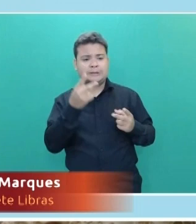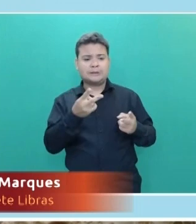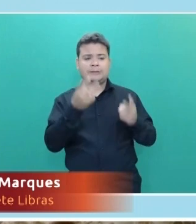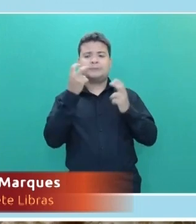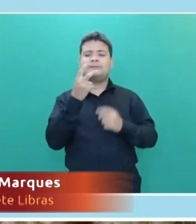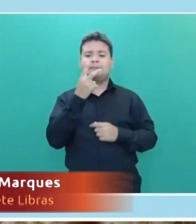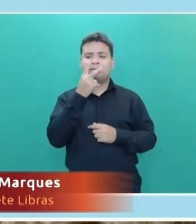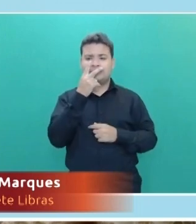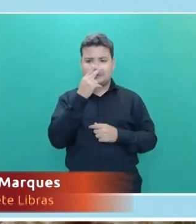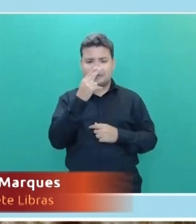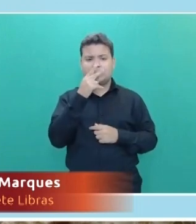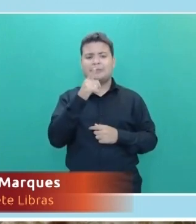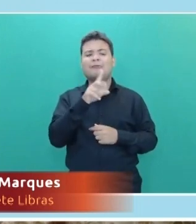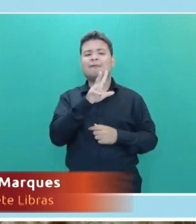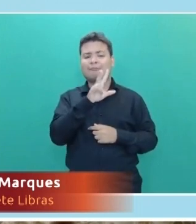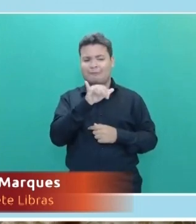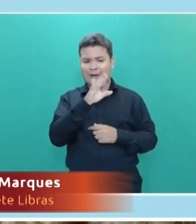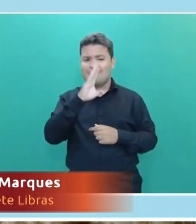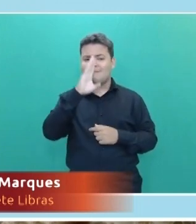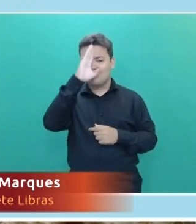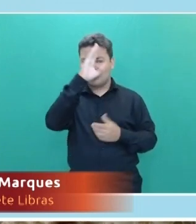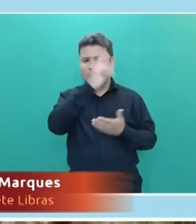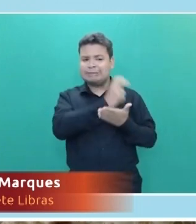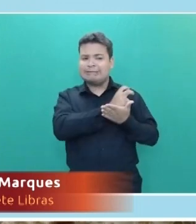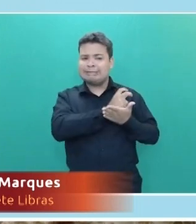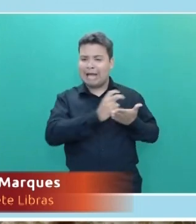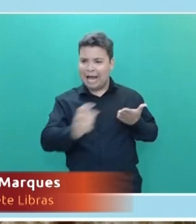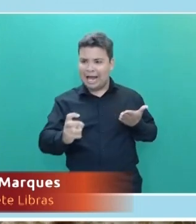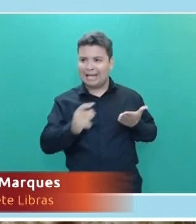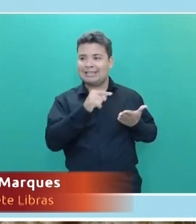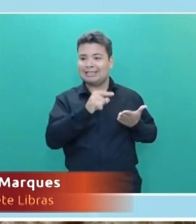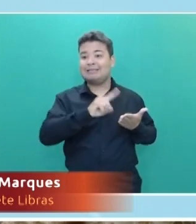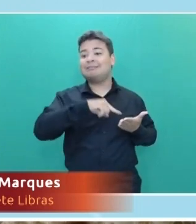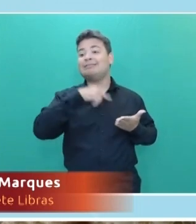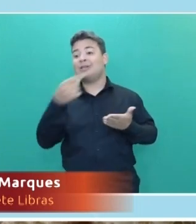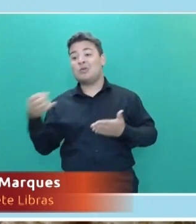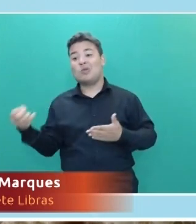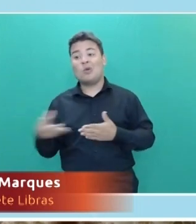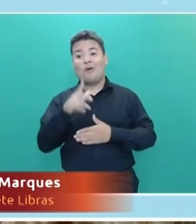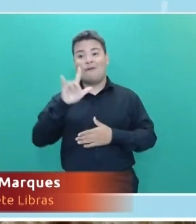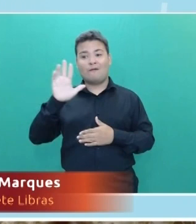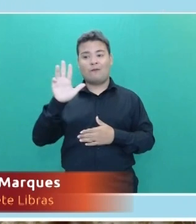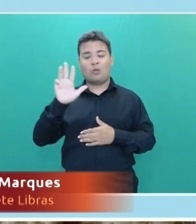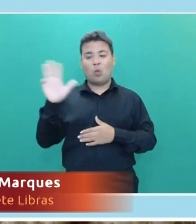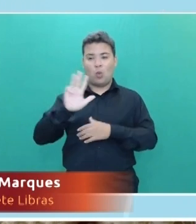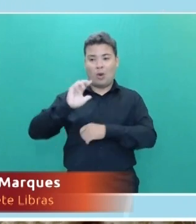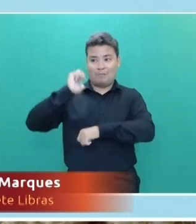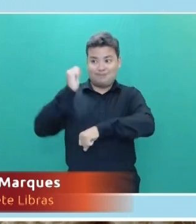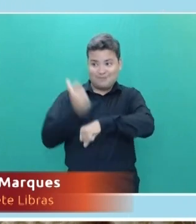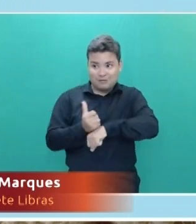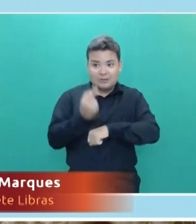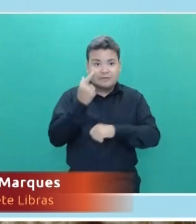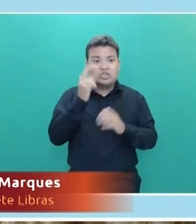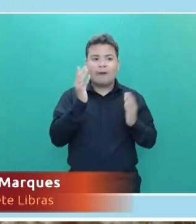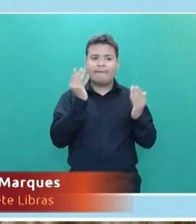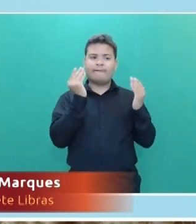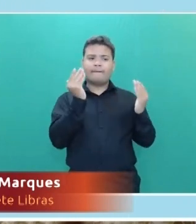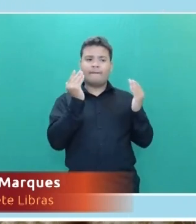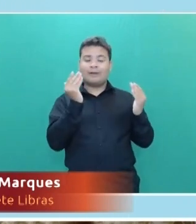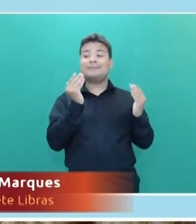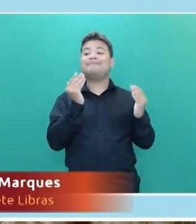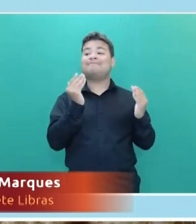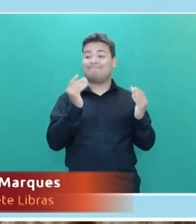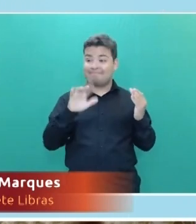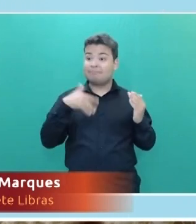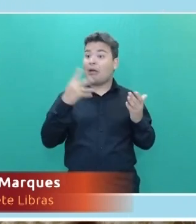a saída do governo Bolsonaro, a entrada do governo Lula. Então, isso a gente não pode achar que isso é